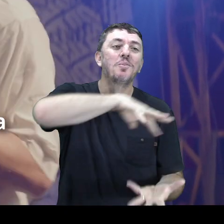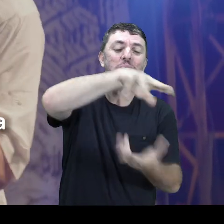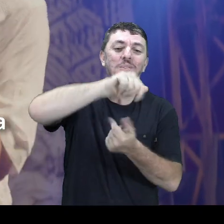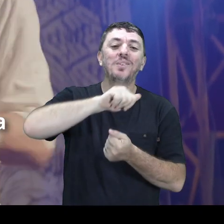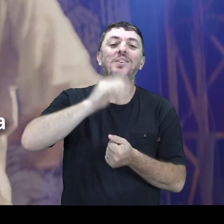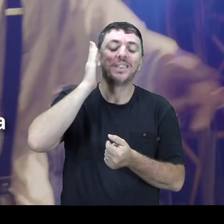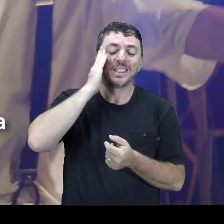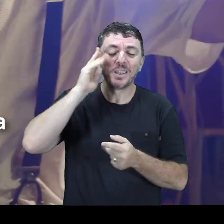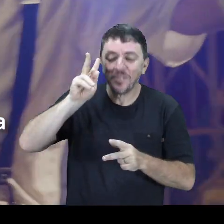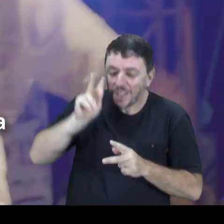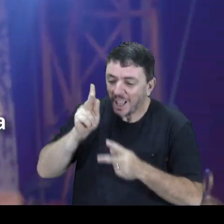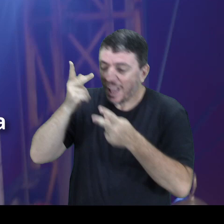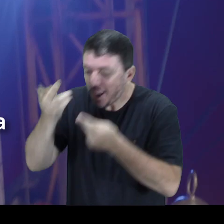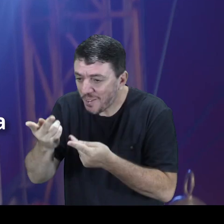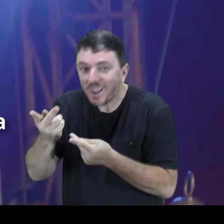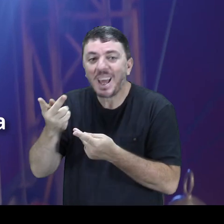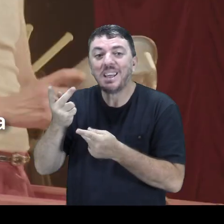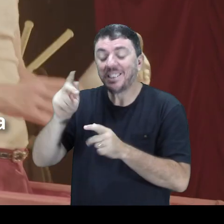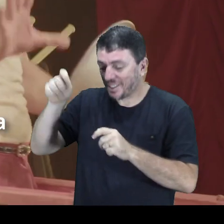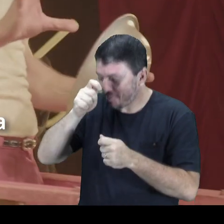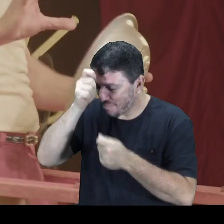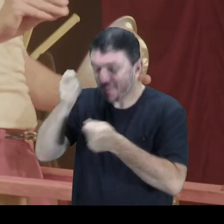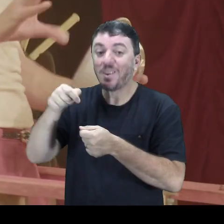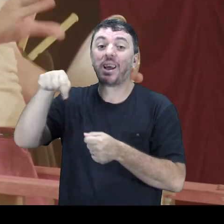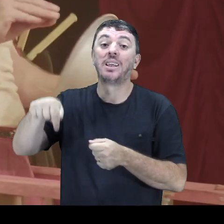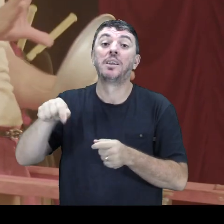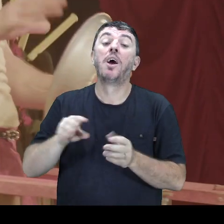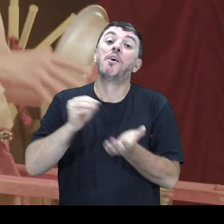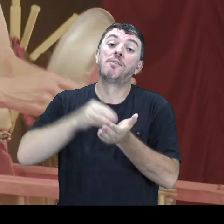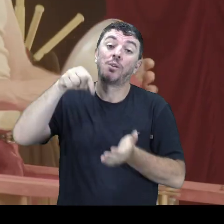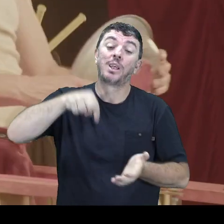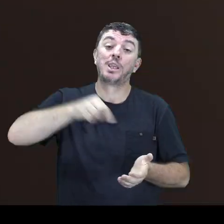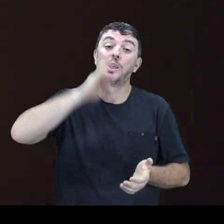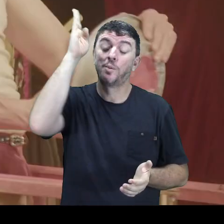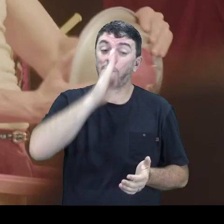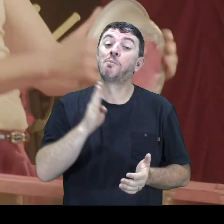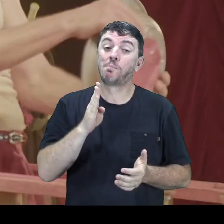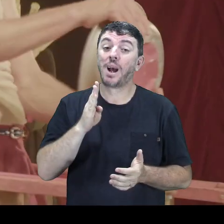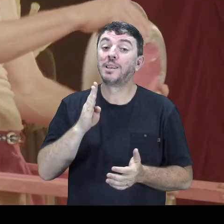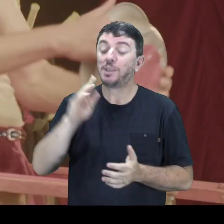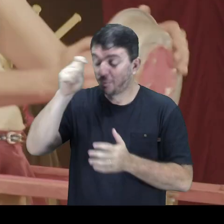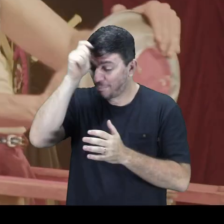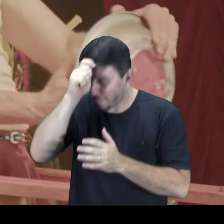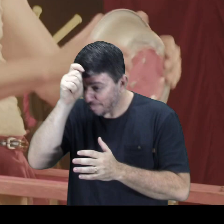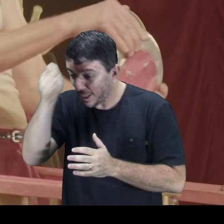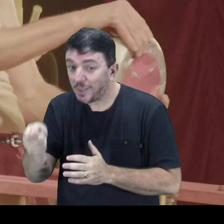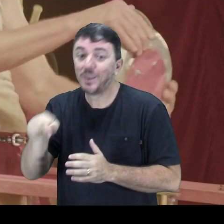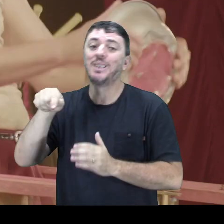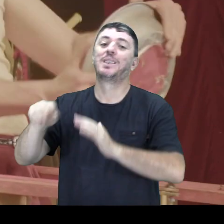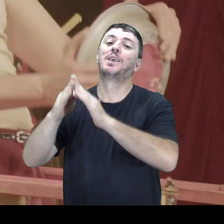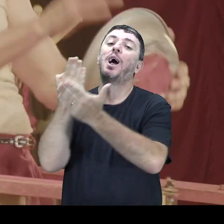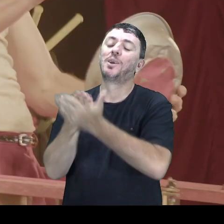a gente precisa ter essa construção desse reconhecimento local, né? Dos grandes mestres e das escolas que simbolizam